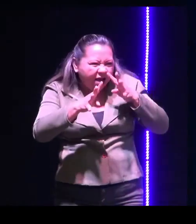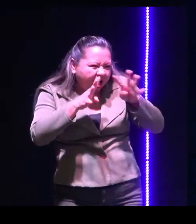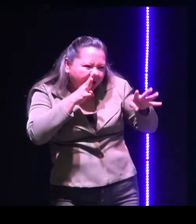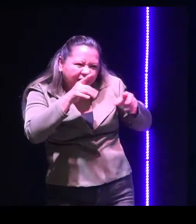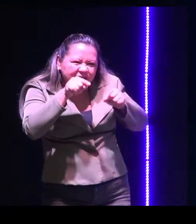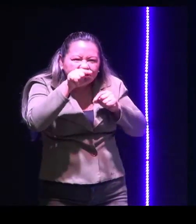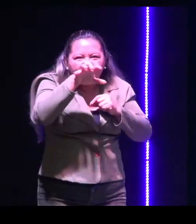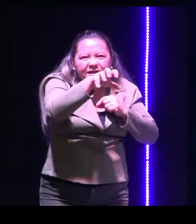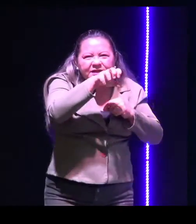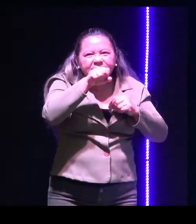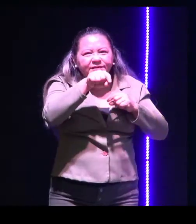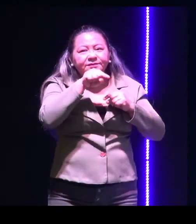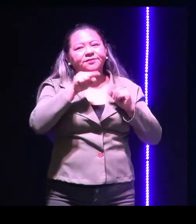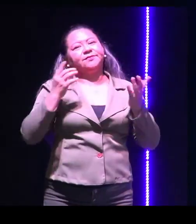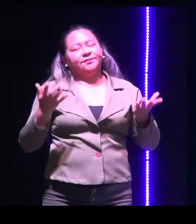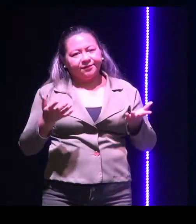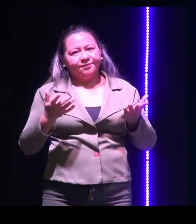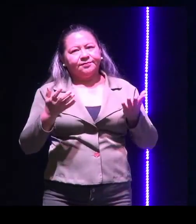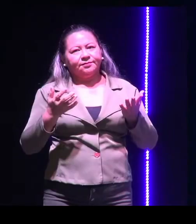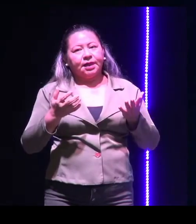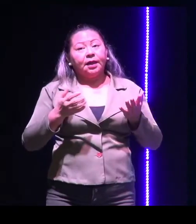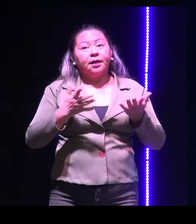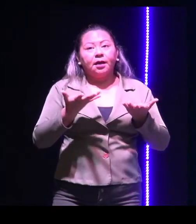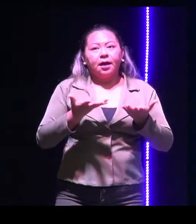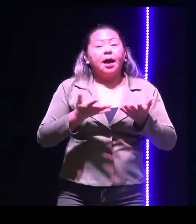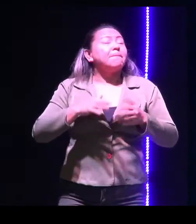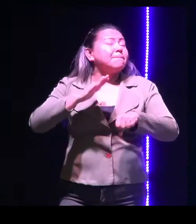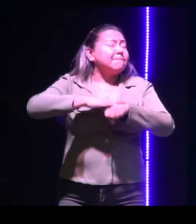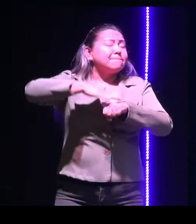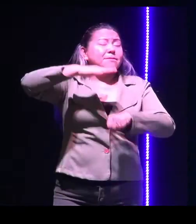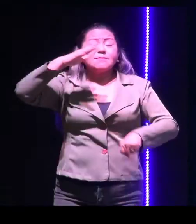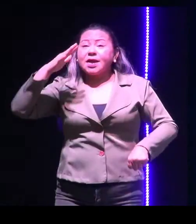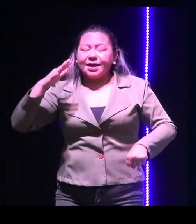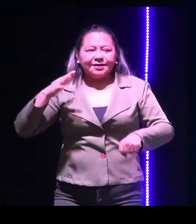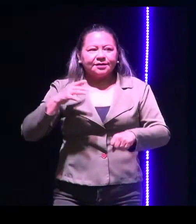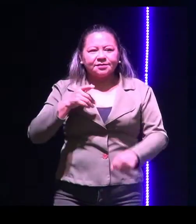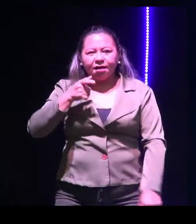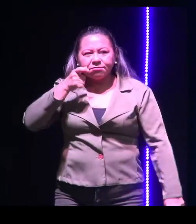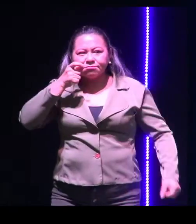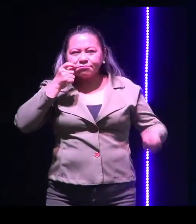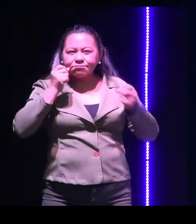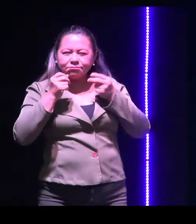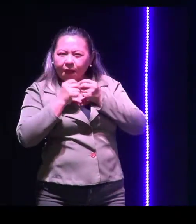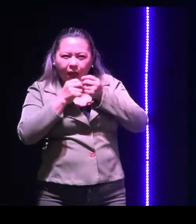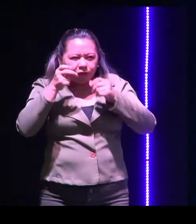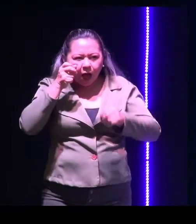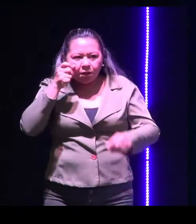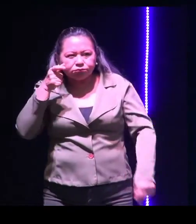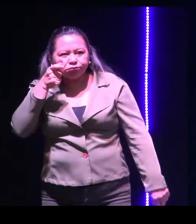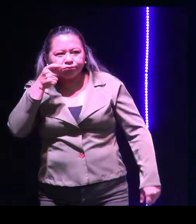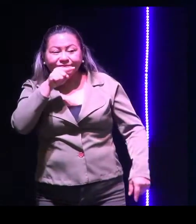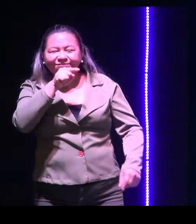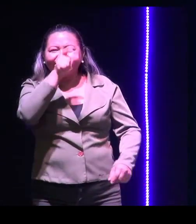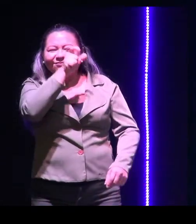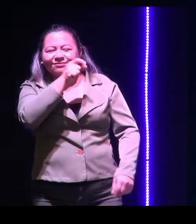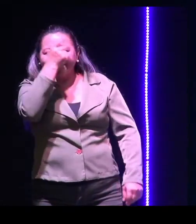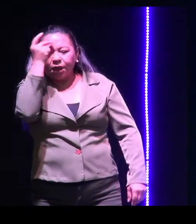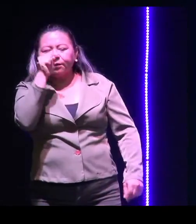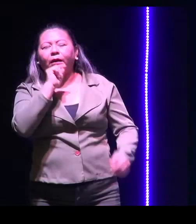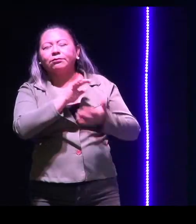Deus. Ele primeiro é o mais interessado em você cometer. Ele traz o pecado como sendo algo